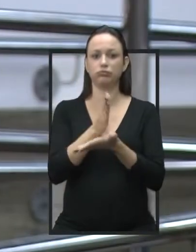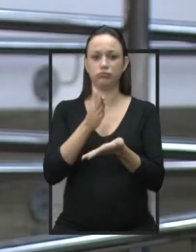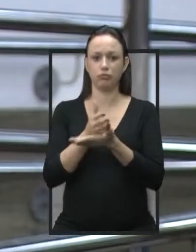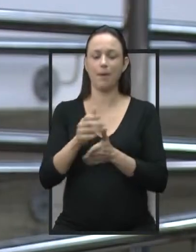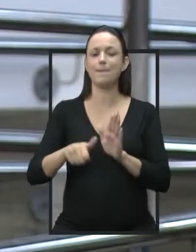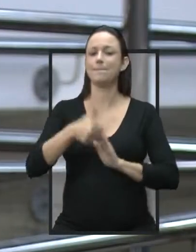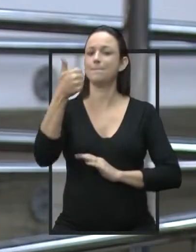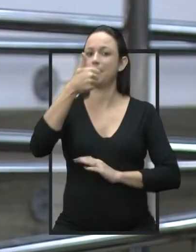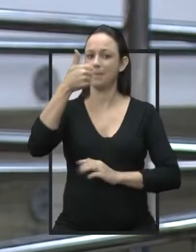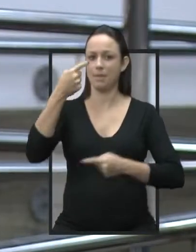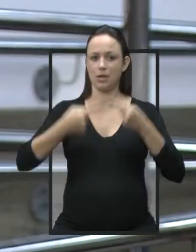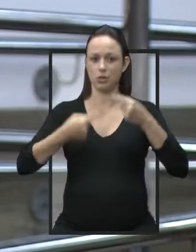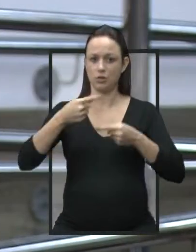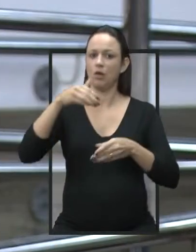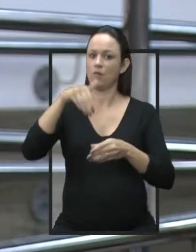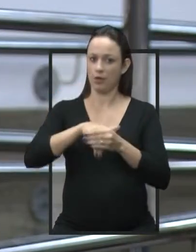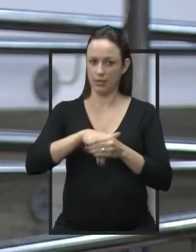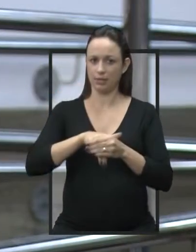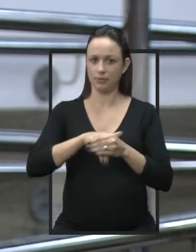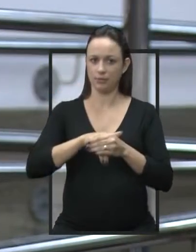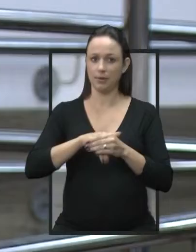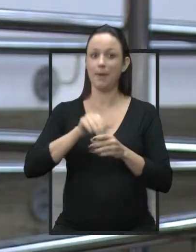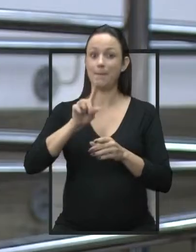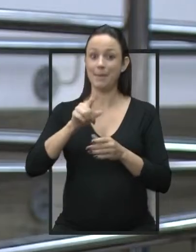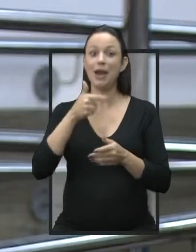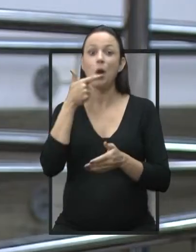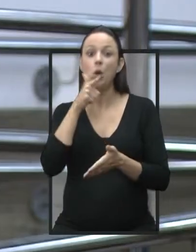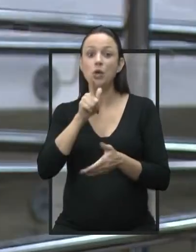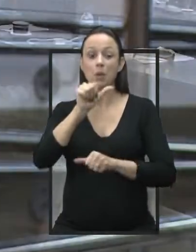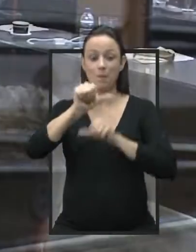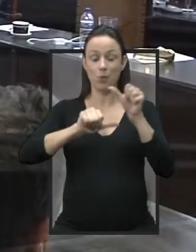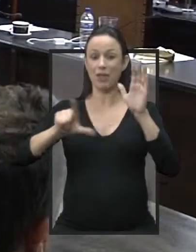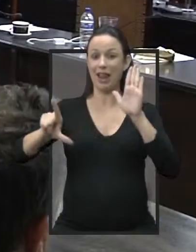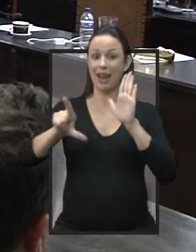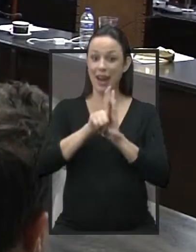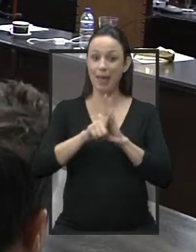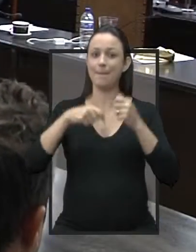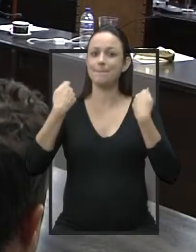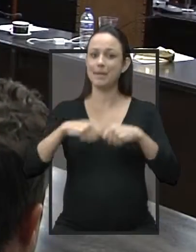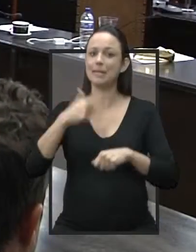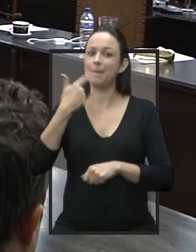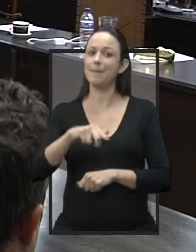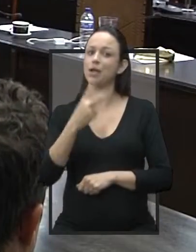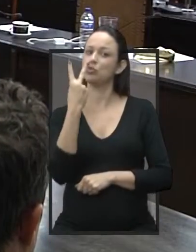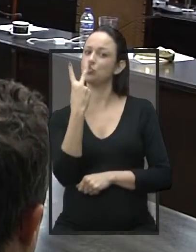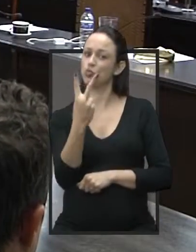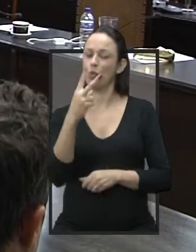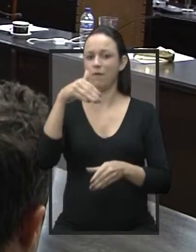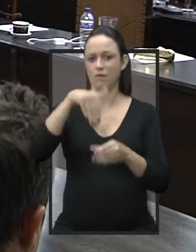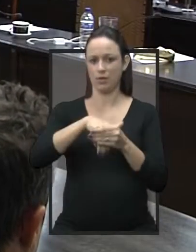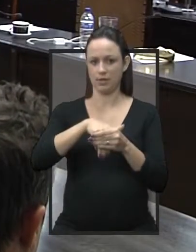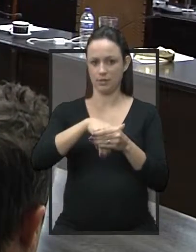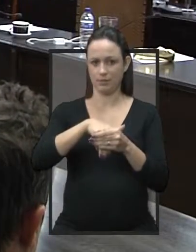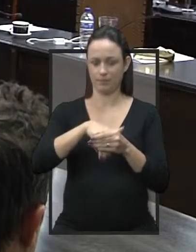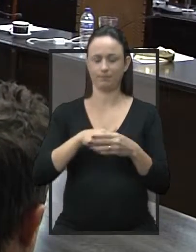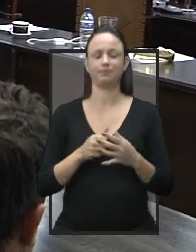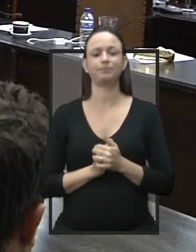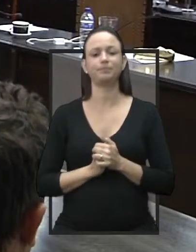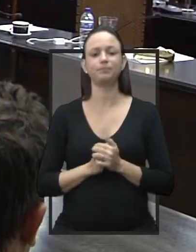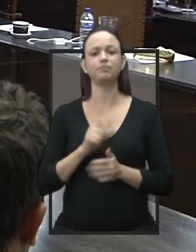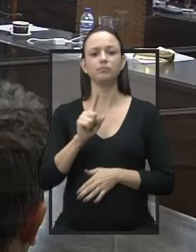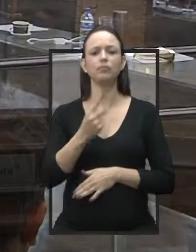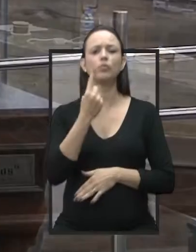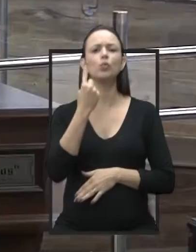em primeira discussão e votação e que para se tornarem lei precisam de mais uma votação em plenário um